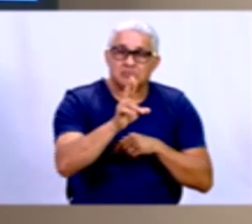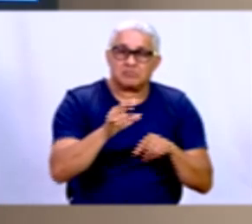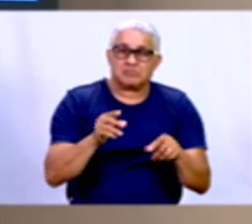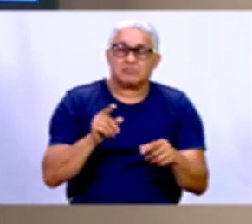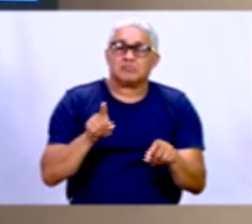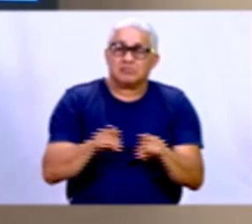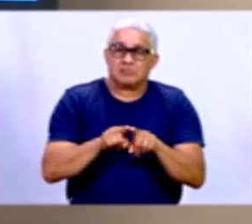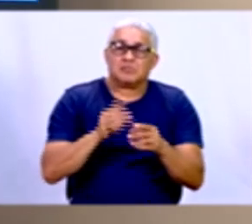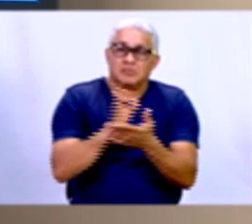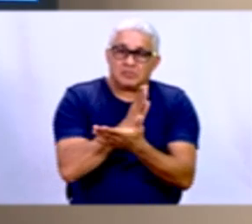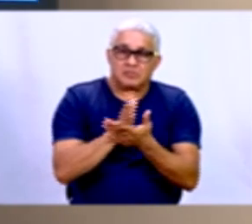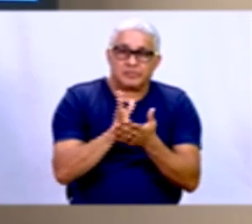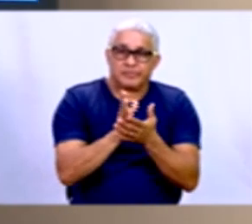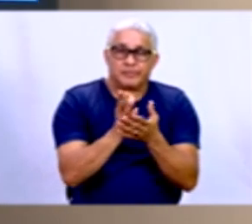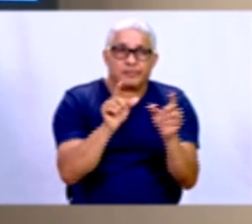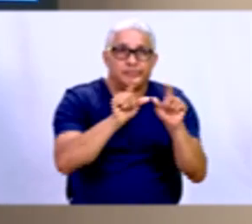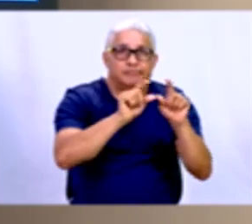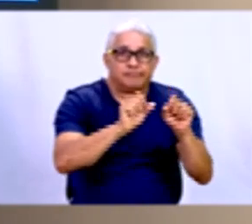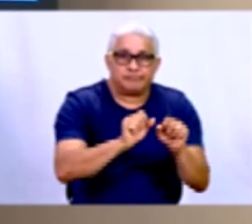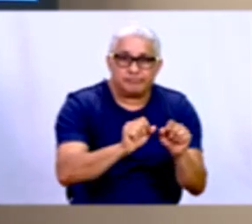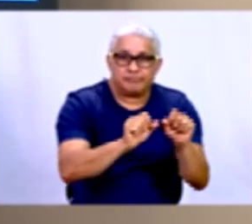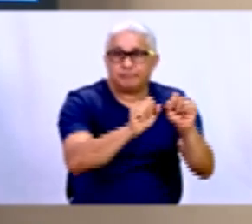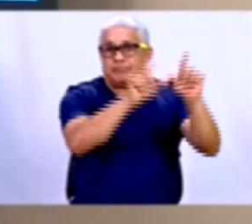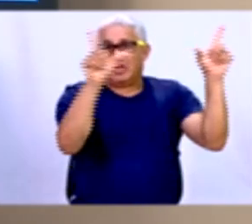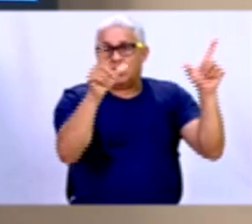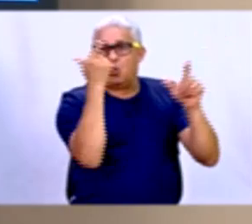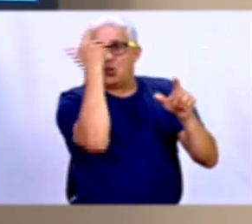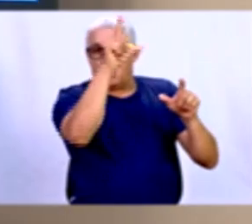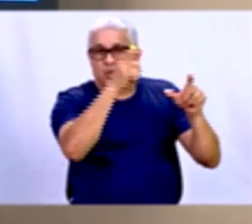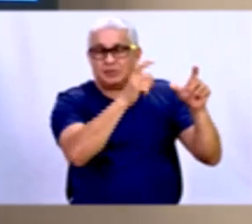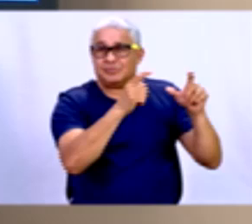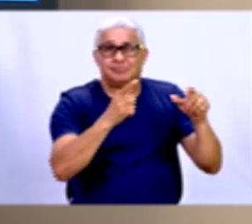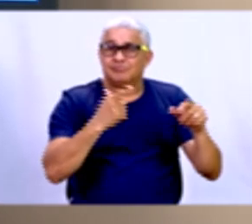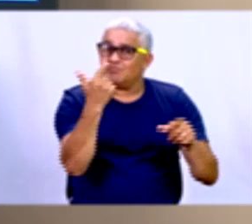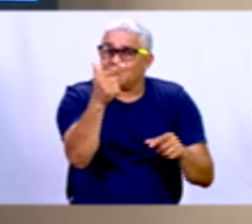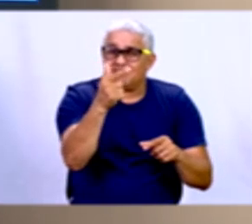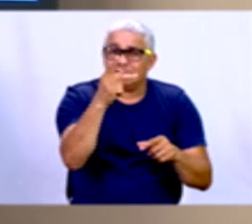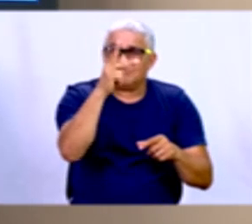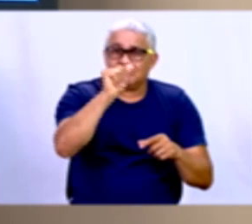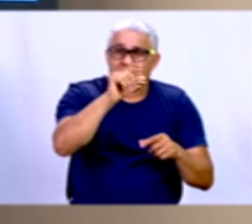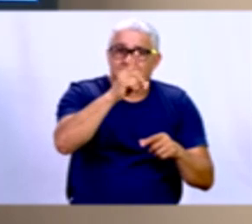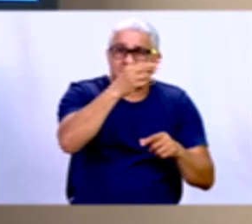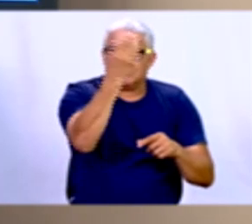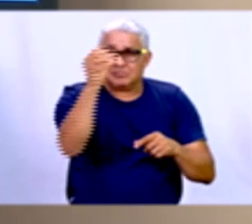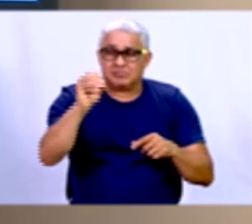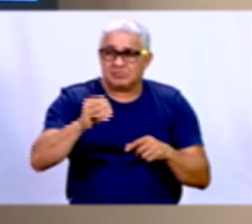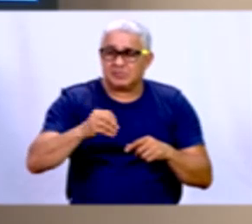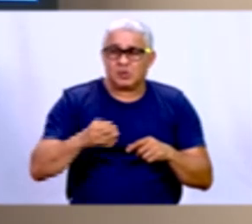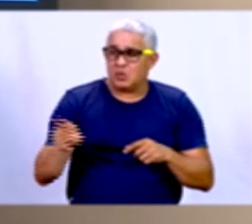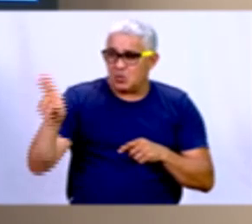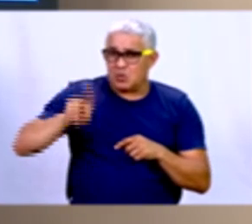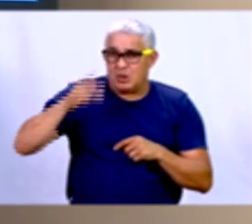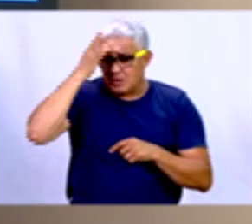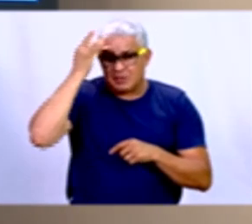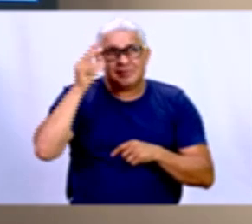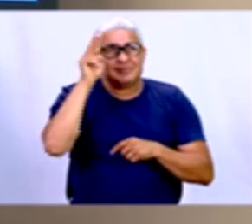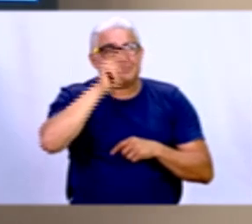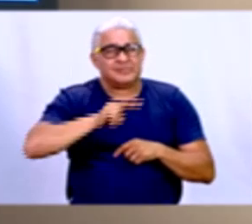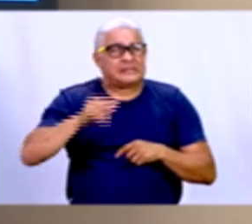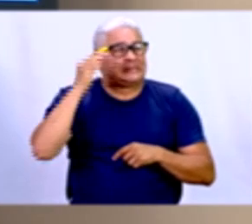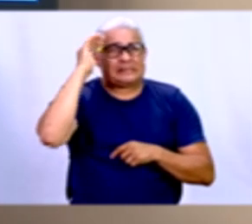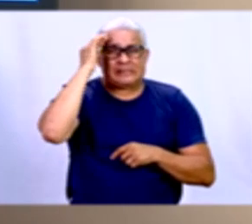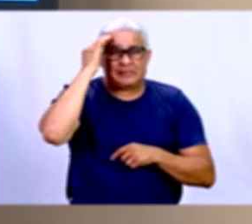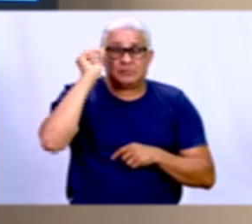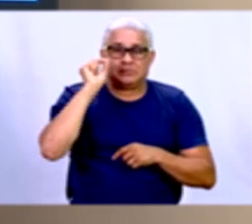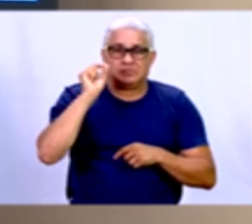mensagem aparecia em outro lugar, né? Então não havia padronização e o usuário ele não entende o que está acontecendo, né? E como